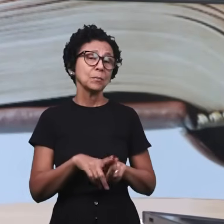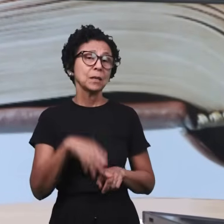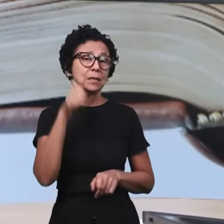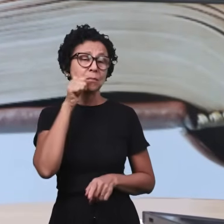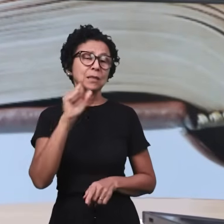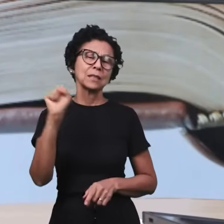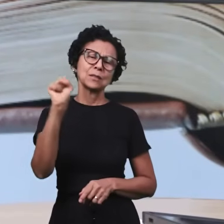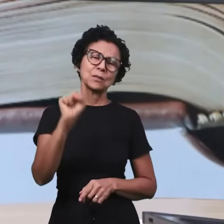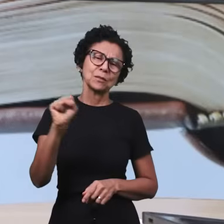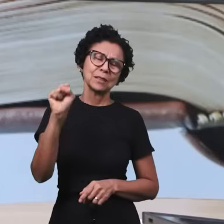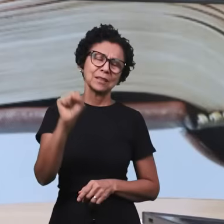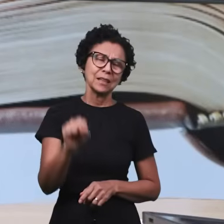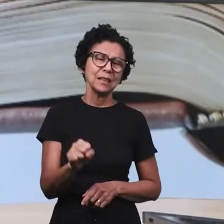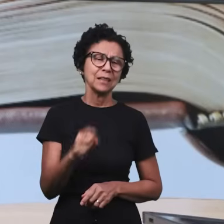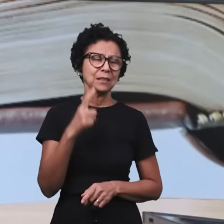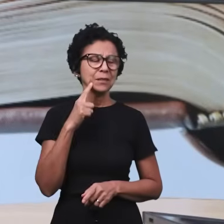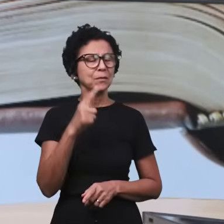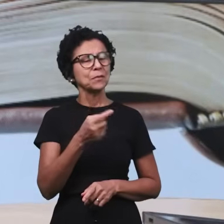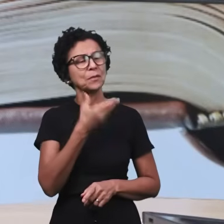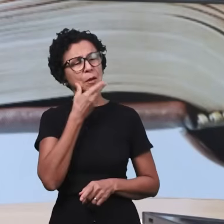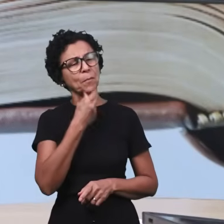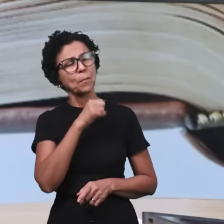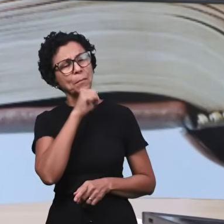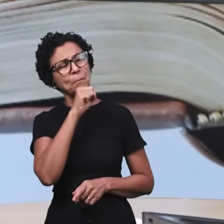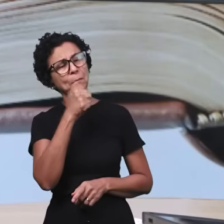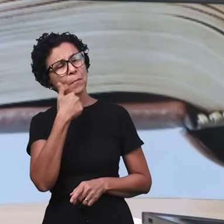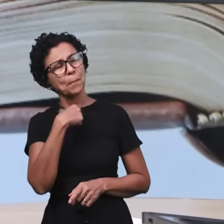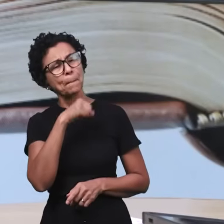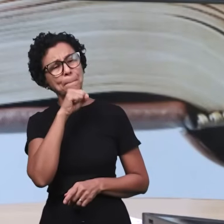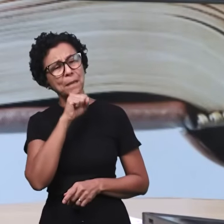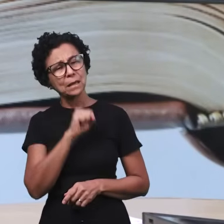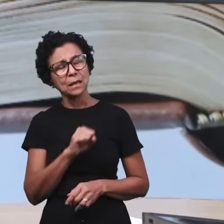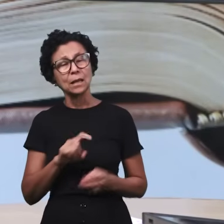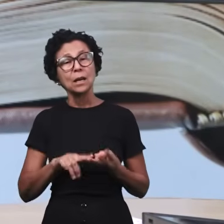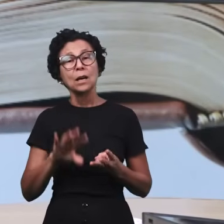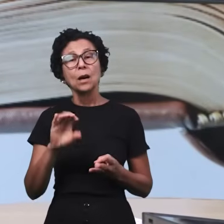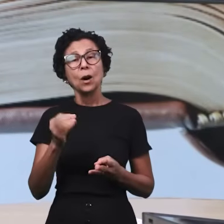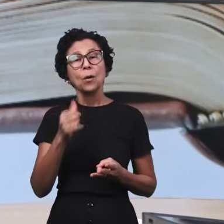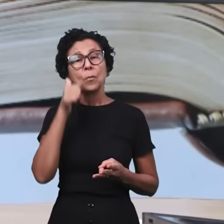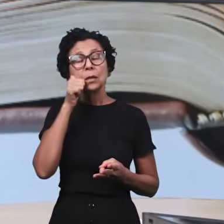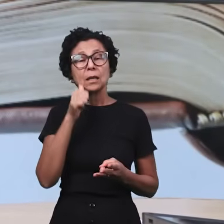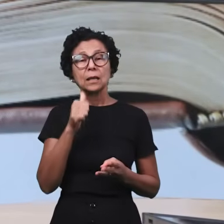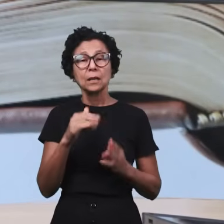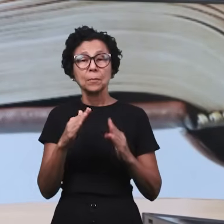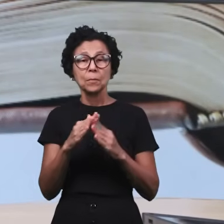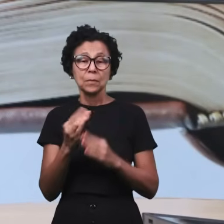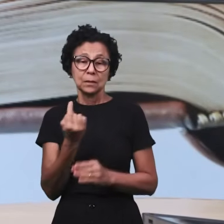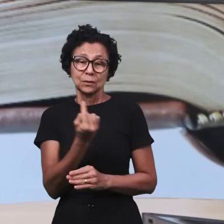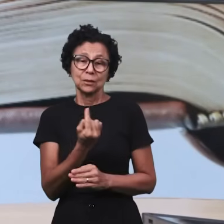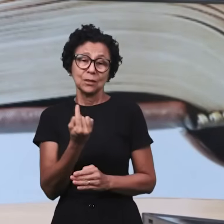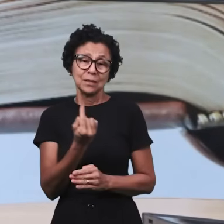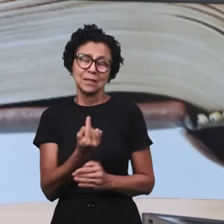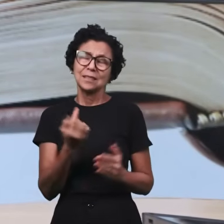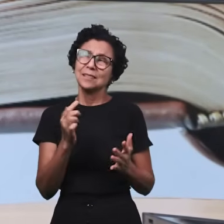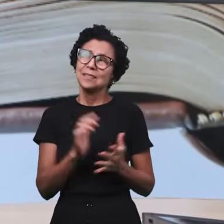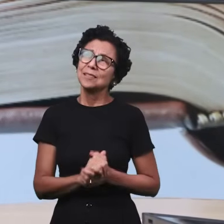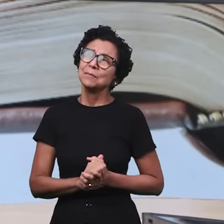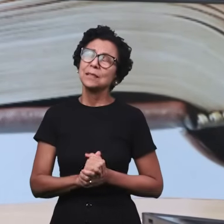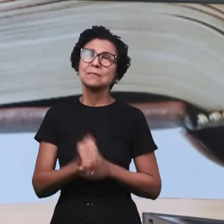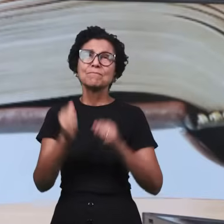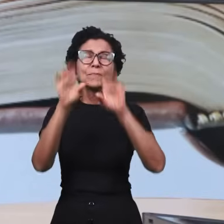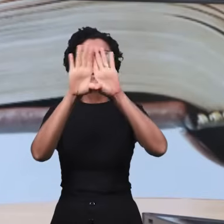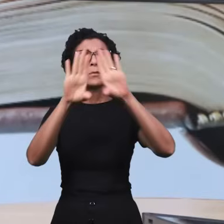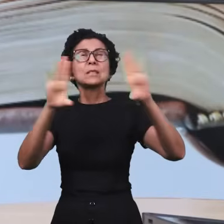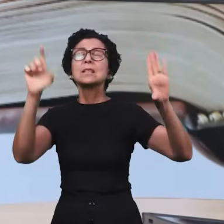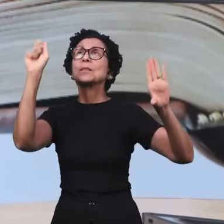solteiras, olham para os seus pais, ou aquelas que moram sozinhas, mas olham para um dia, um céu